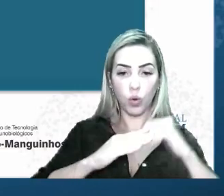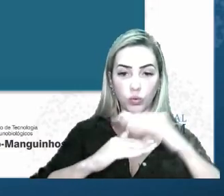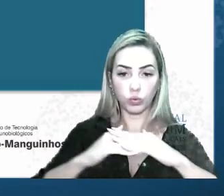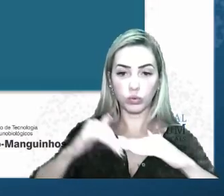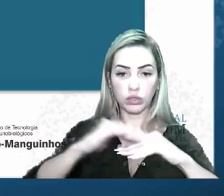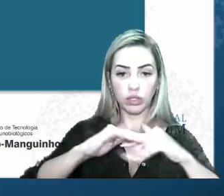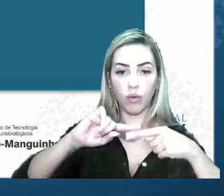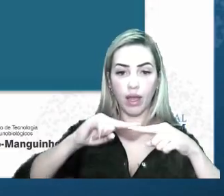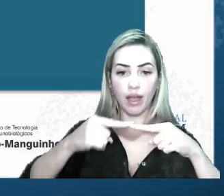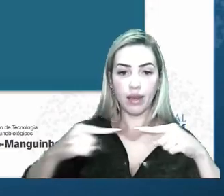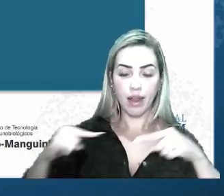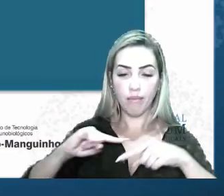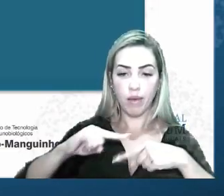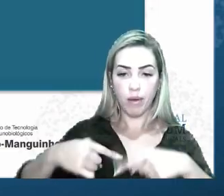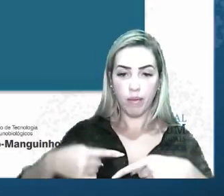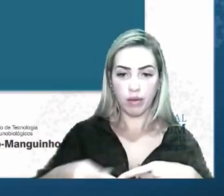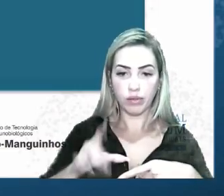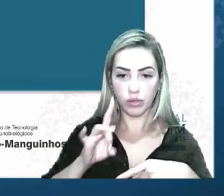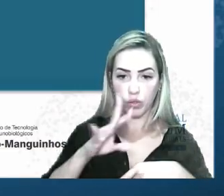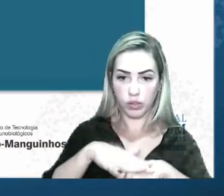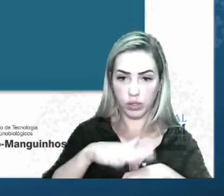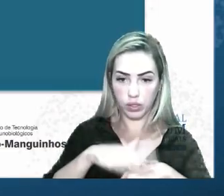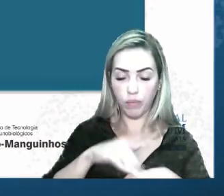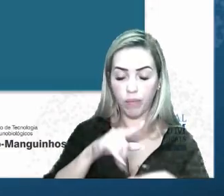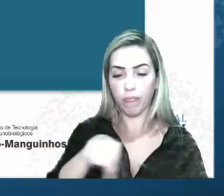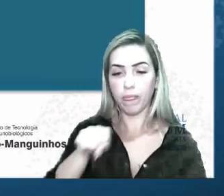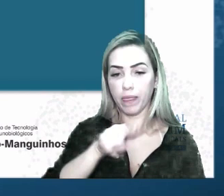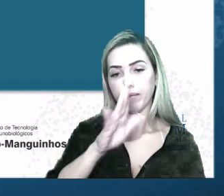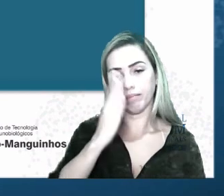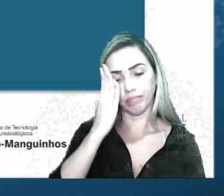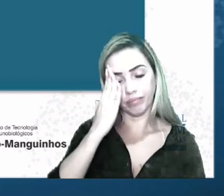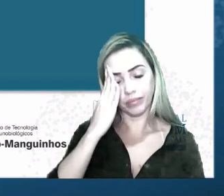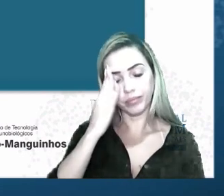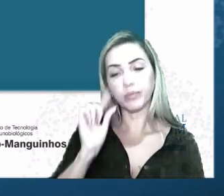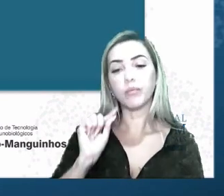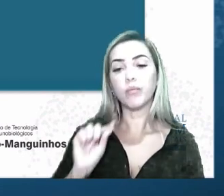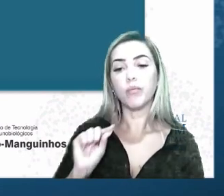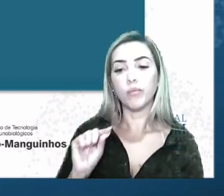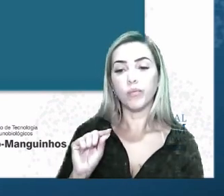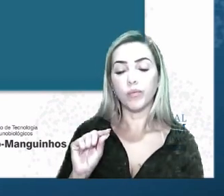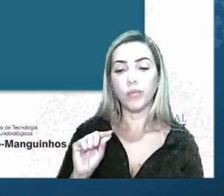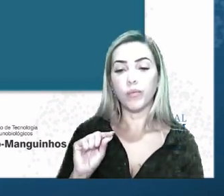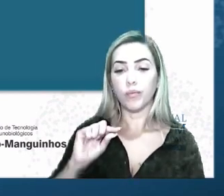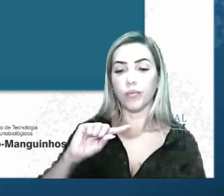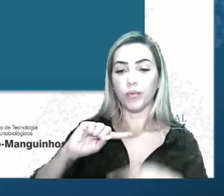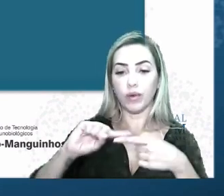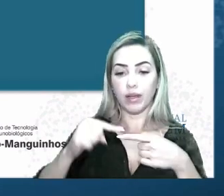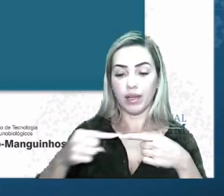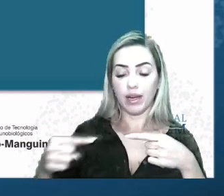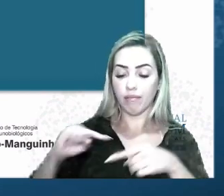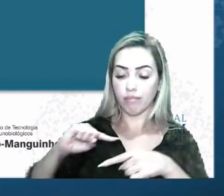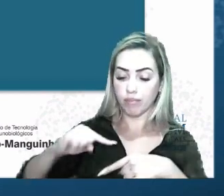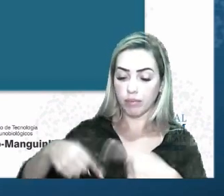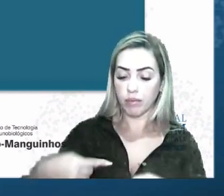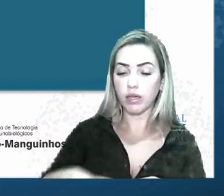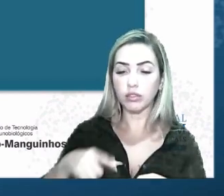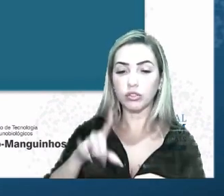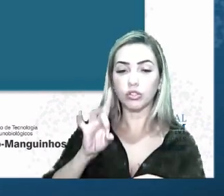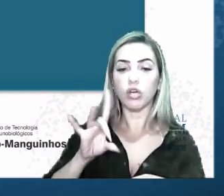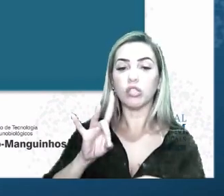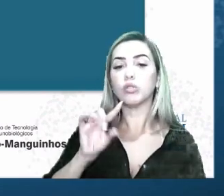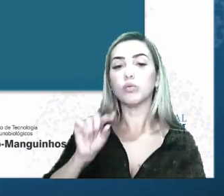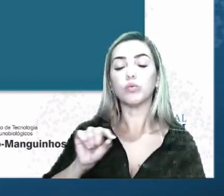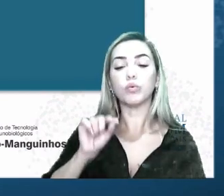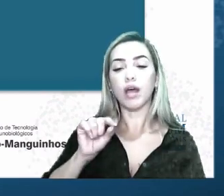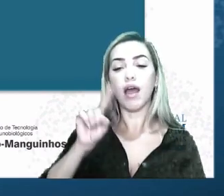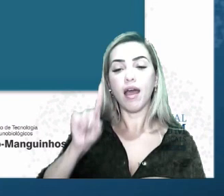autorreplicativo. Como vocês devem saber, o RNA autorreplicativo ele é